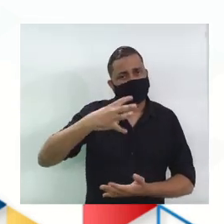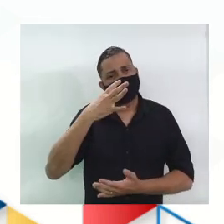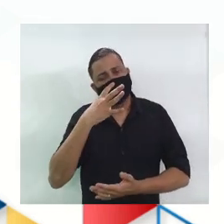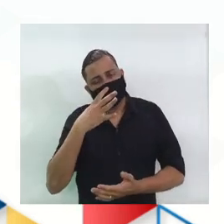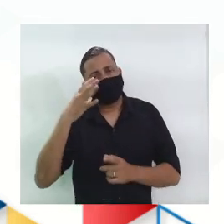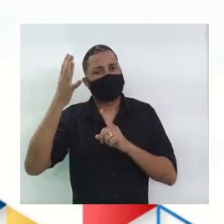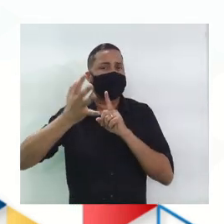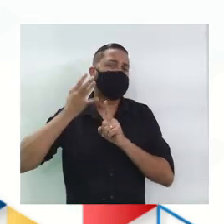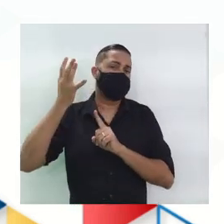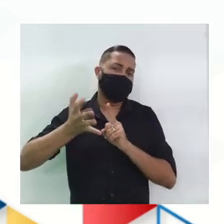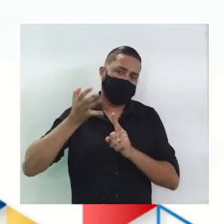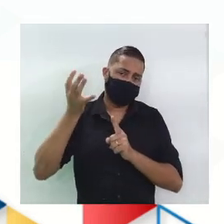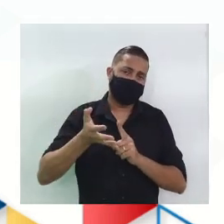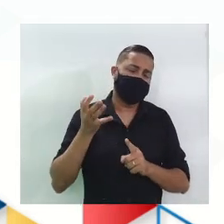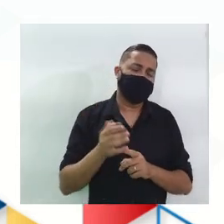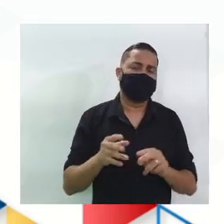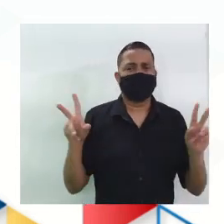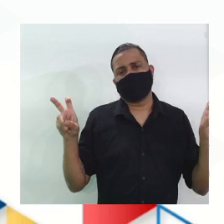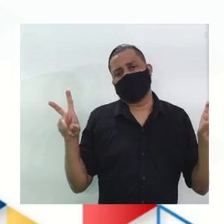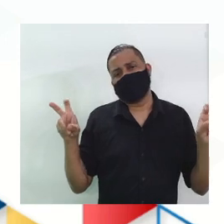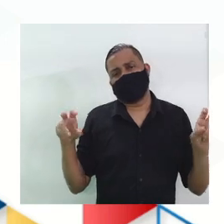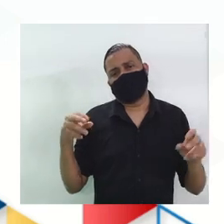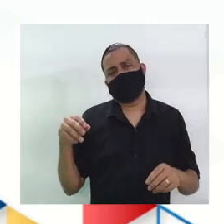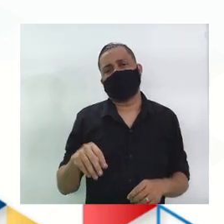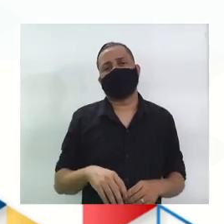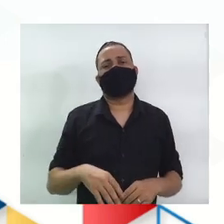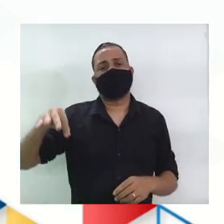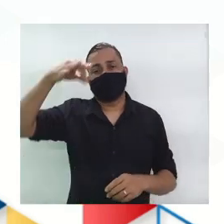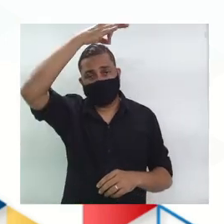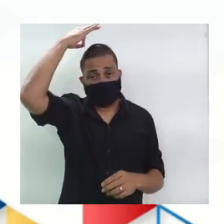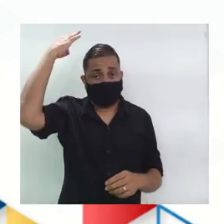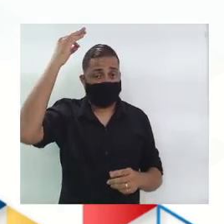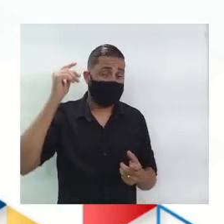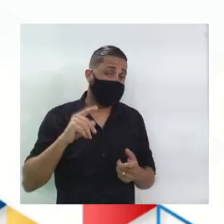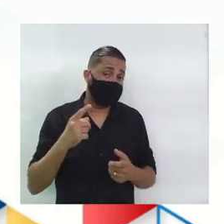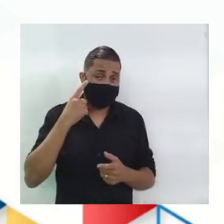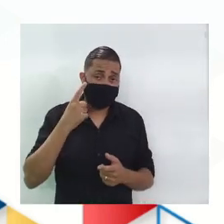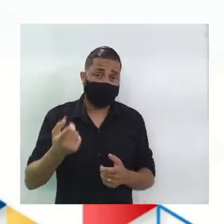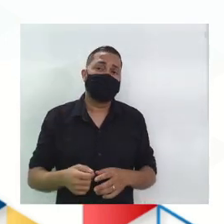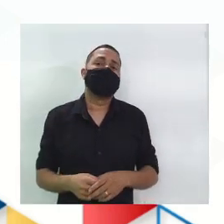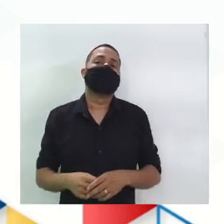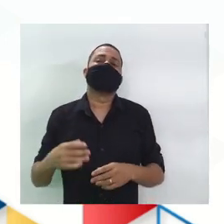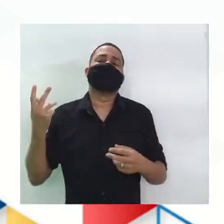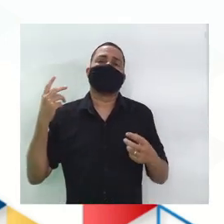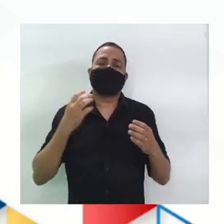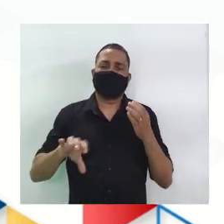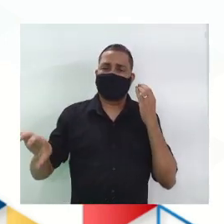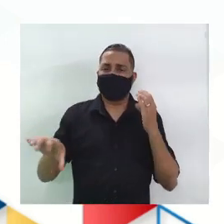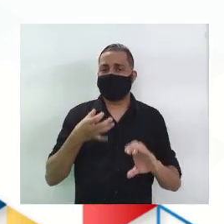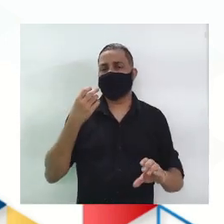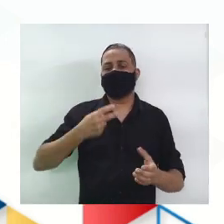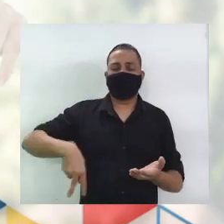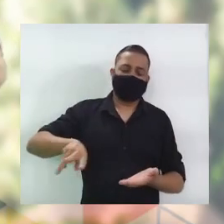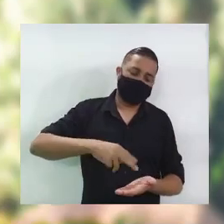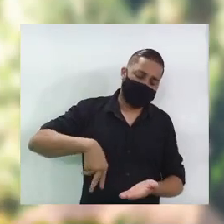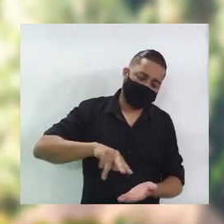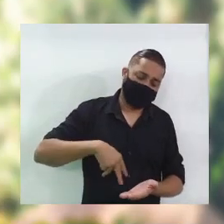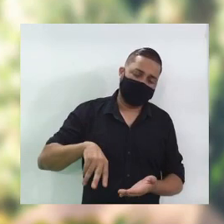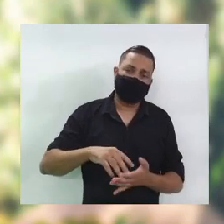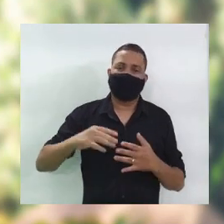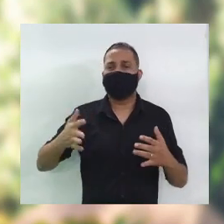uma palestra sobre algum tópico espiritual. Vejam só aqui, cantar, dançar,